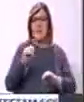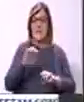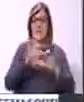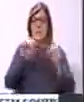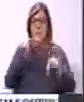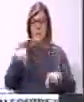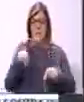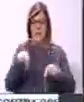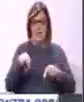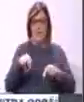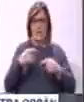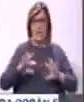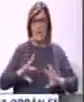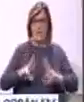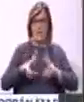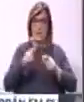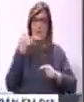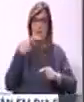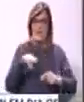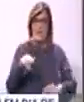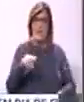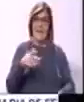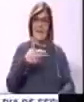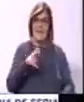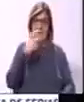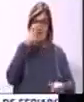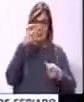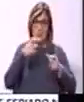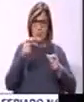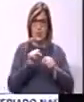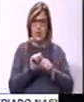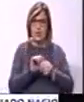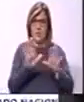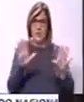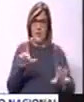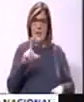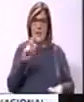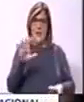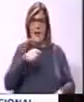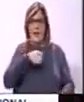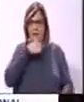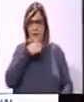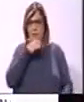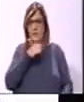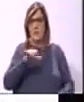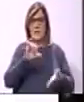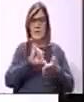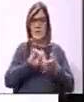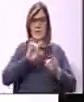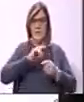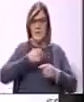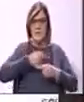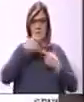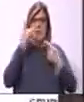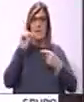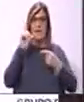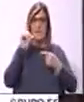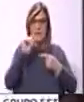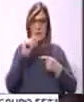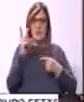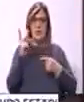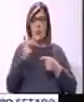Associação de Desenvolvimento da Figueira tem quase 100 utentes espalhados pelo lar de idosos, centro de dia e unidade de